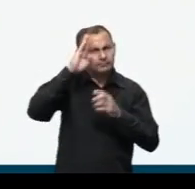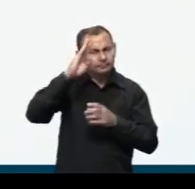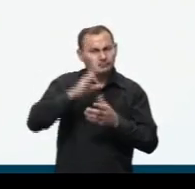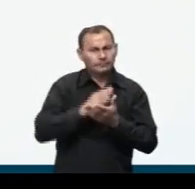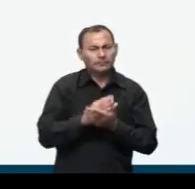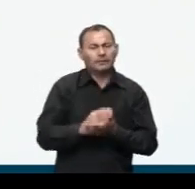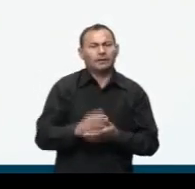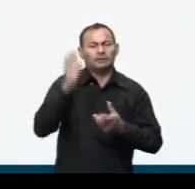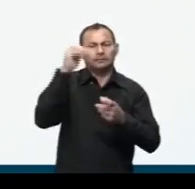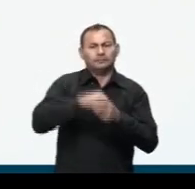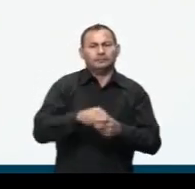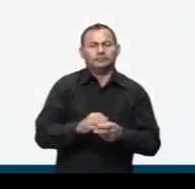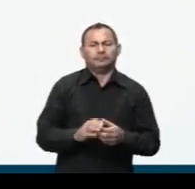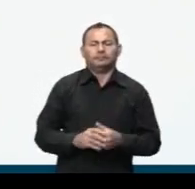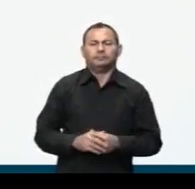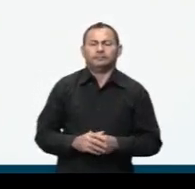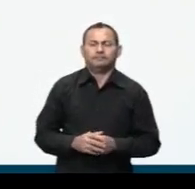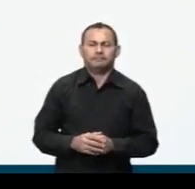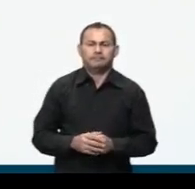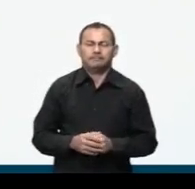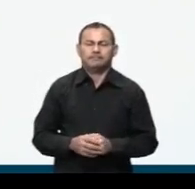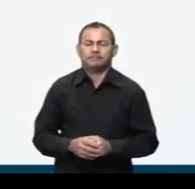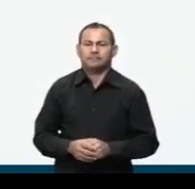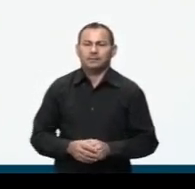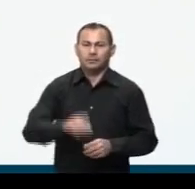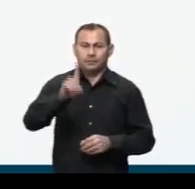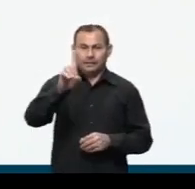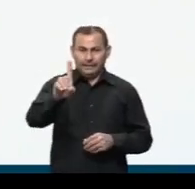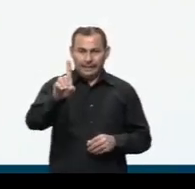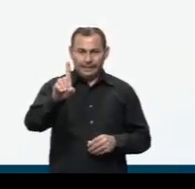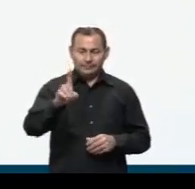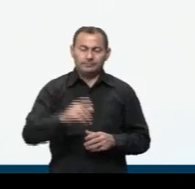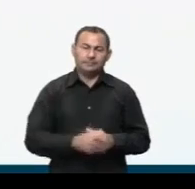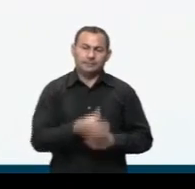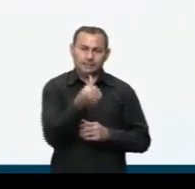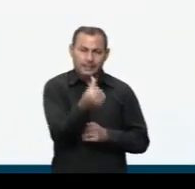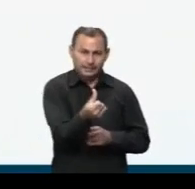que ele está localizado no